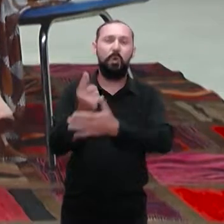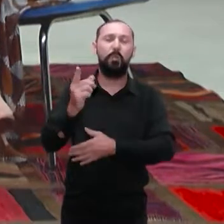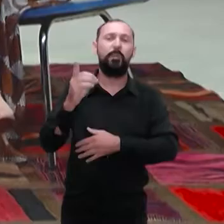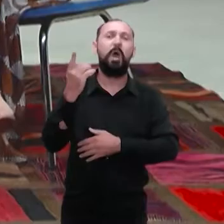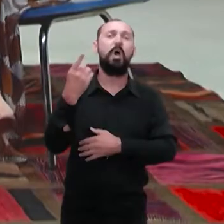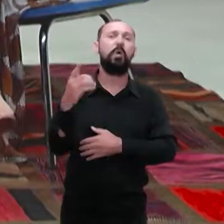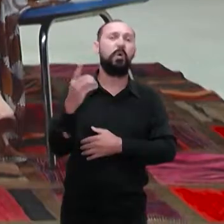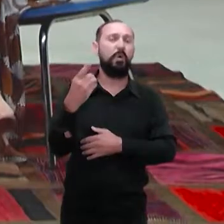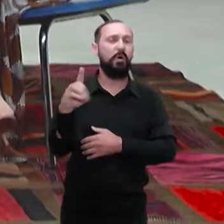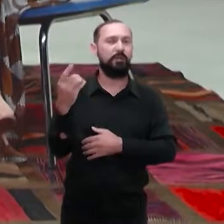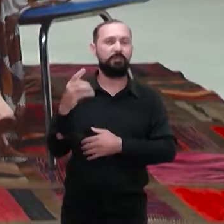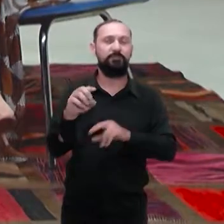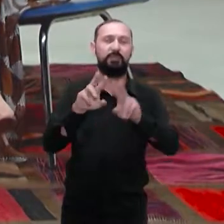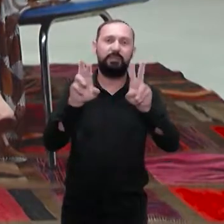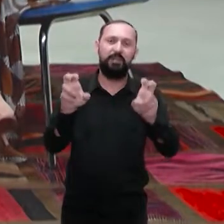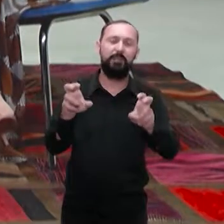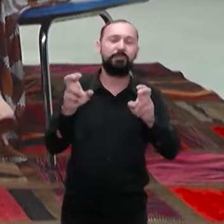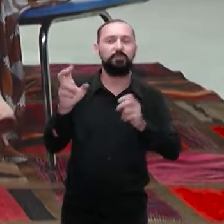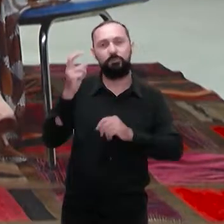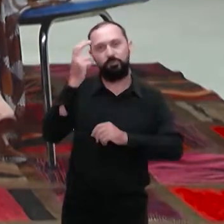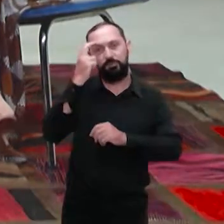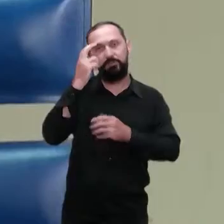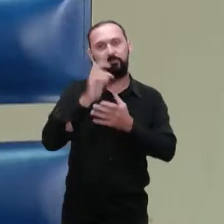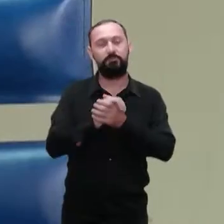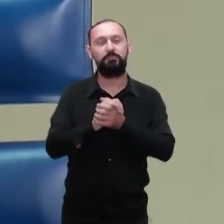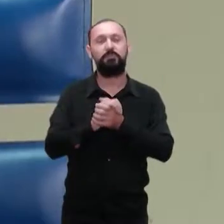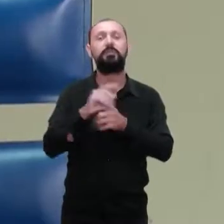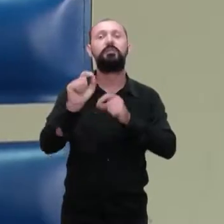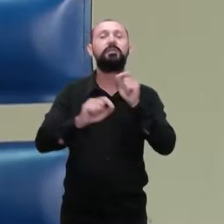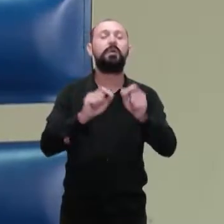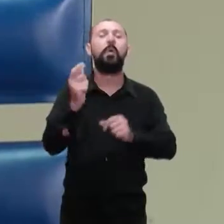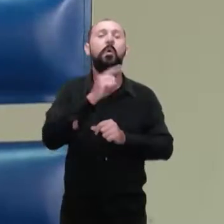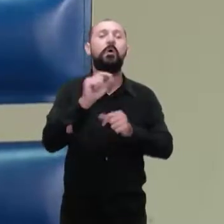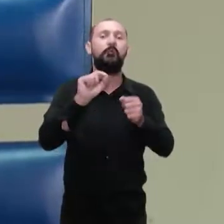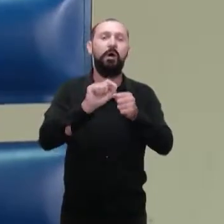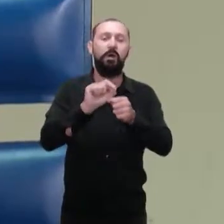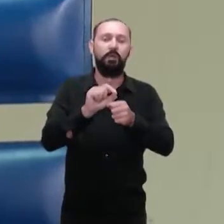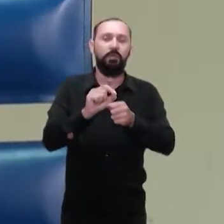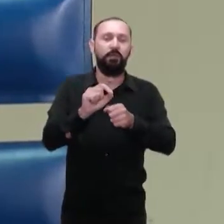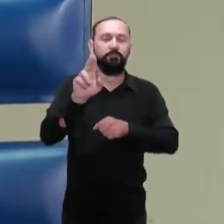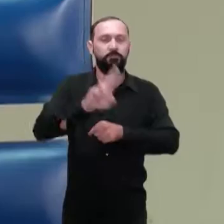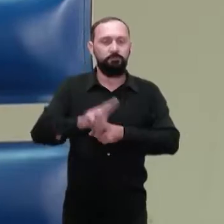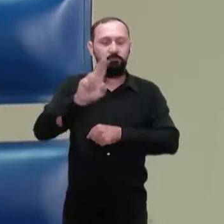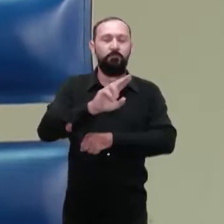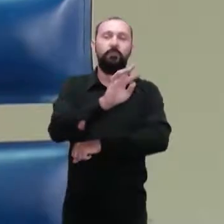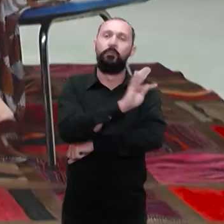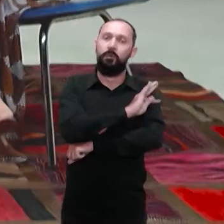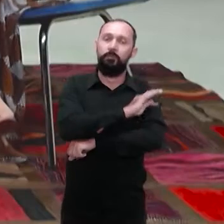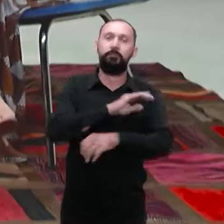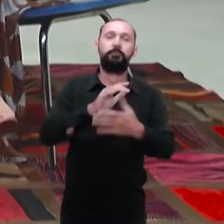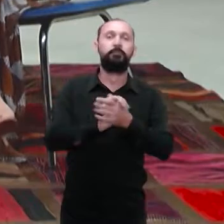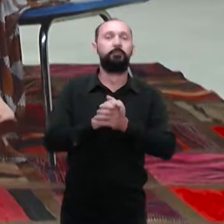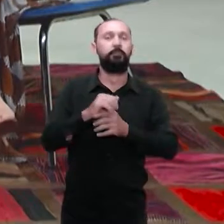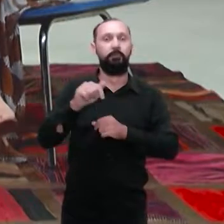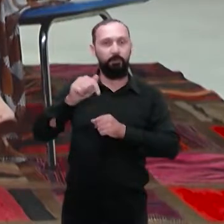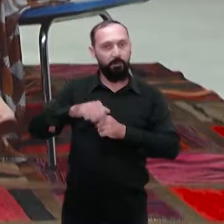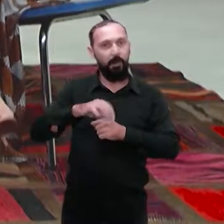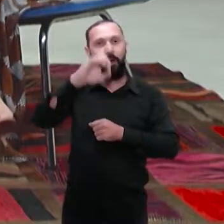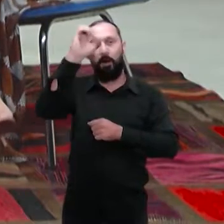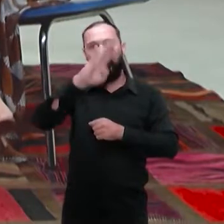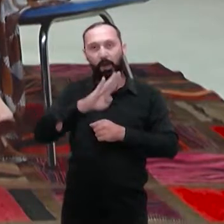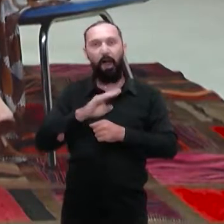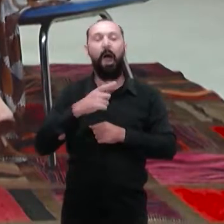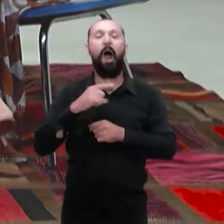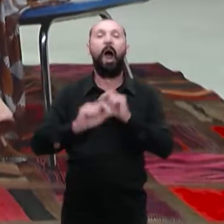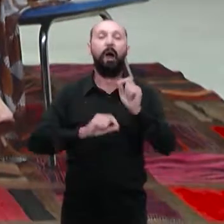em dólar e questões também culturais, né? E quem que está habilitado a fazer essa técnica? Bem, Ana, aqui